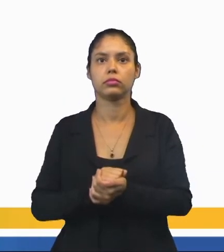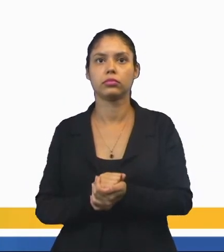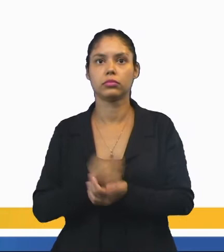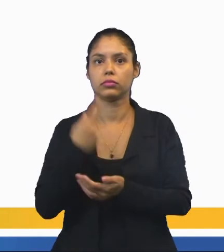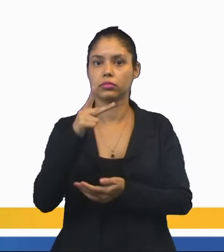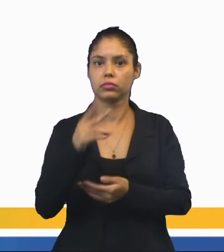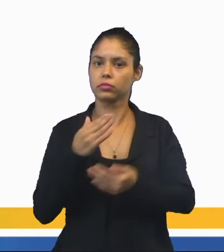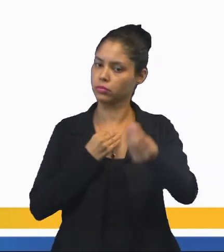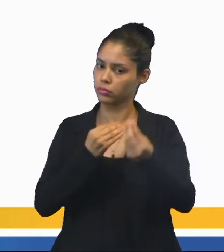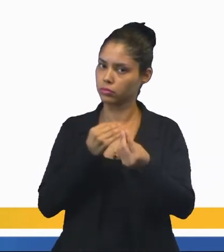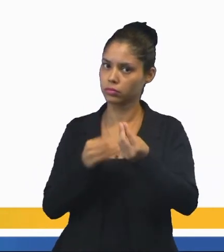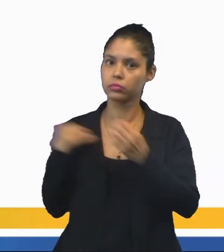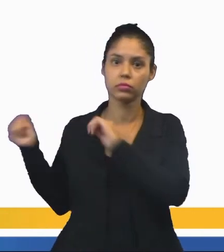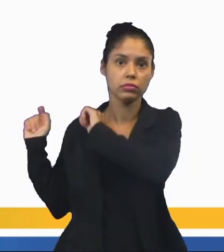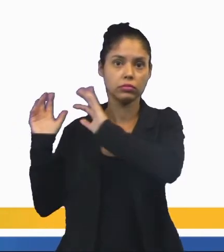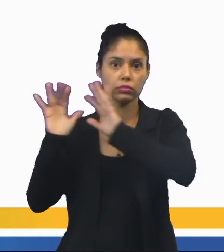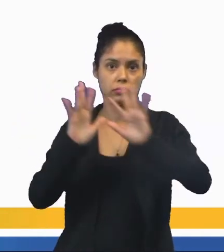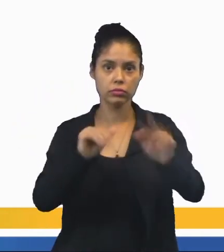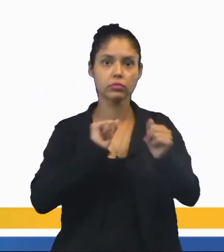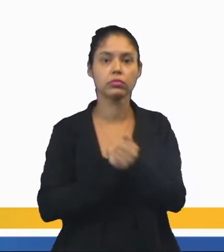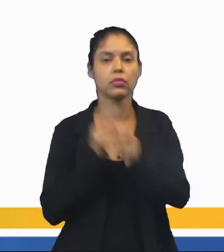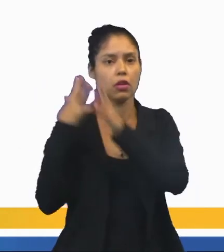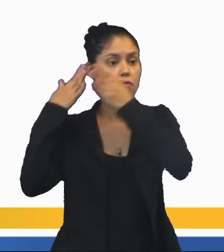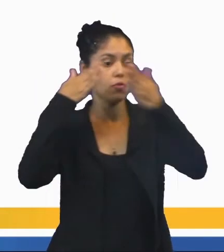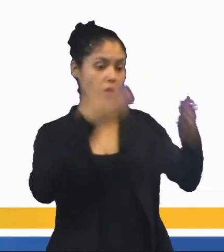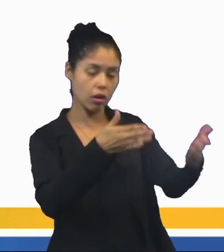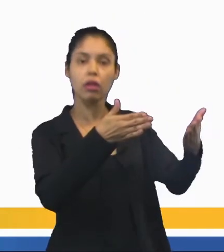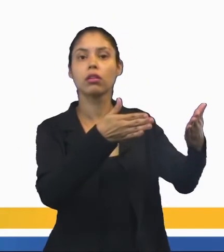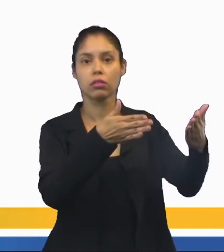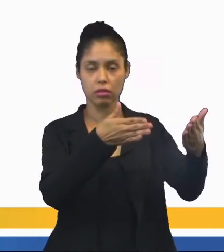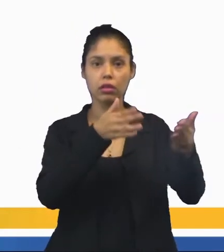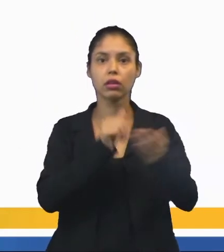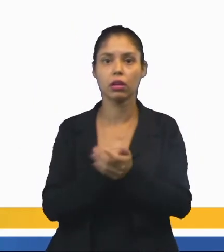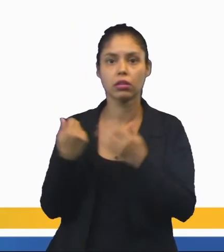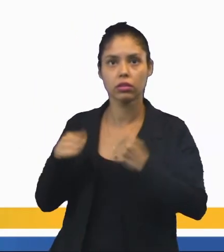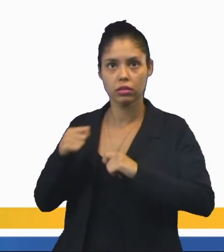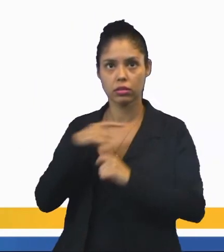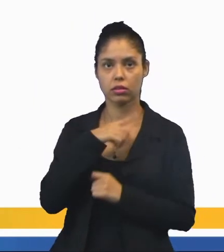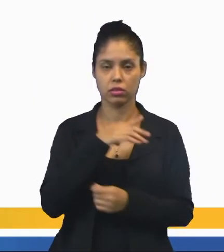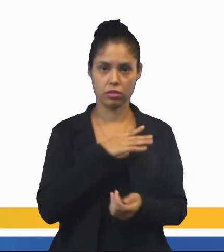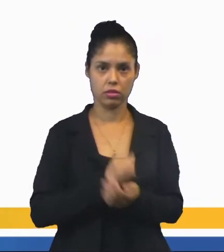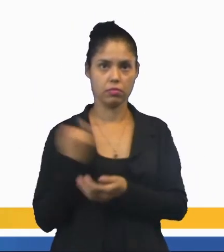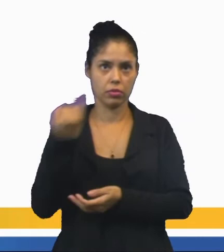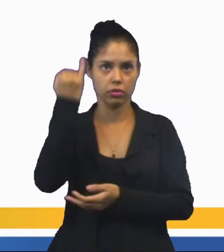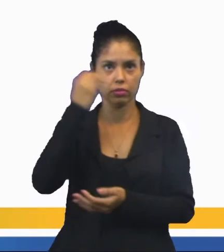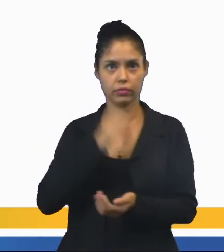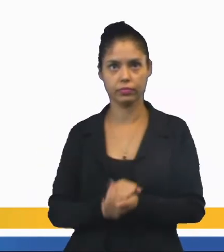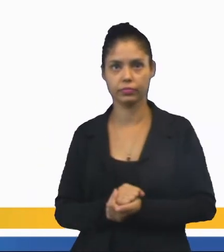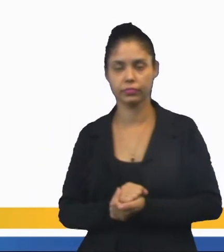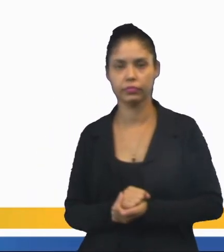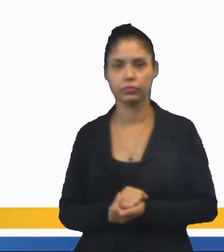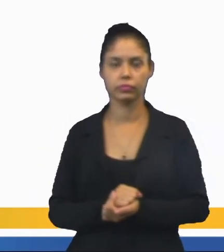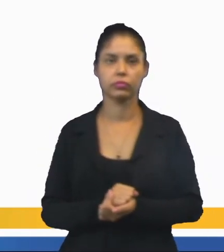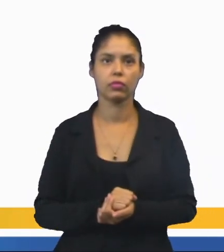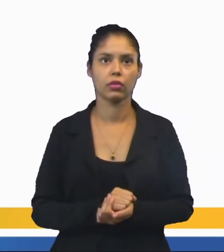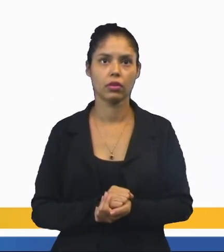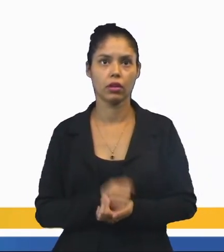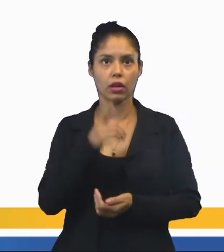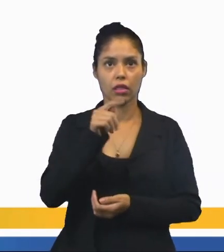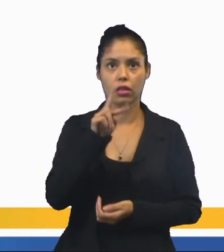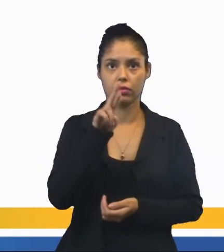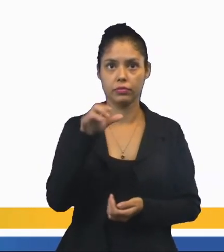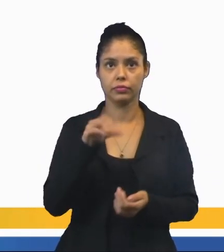sua de mobilização para focar essas necessidades que são essenciais, não é? Defesa da